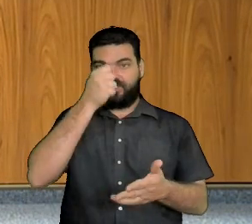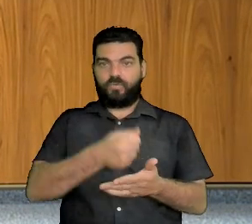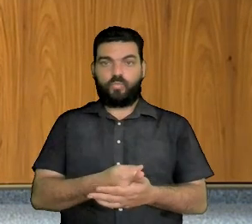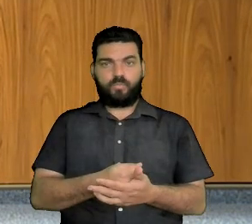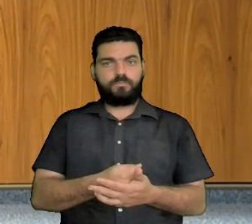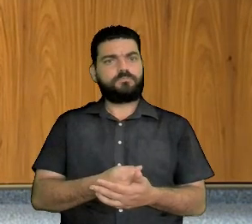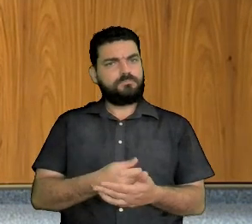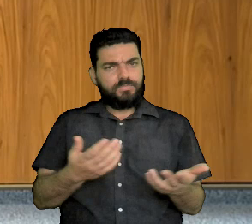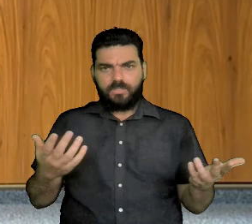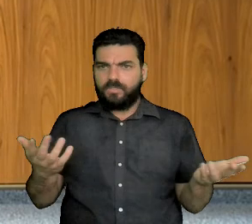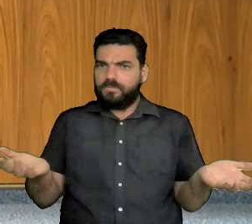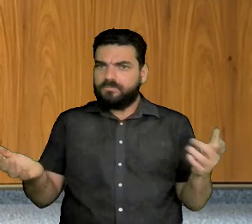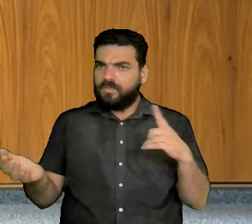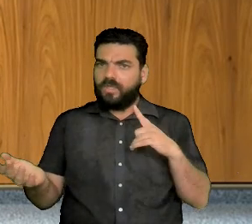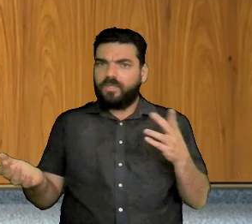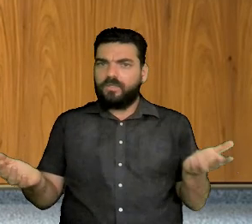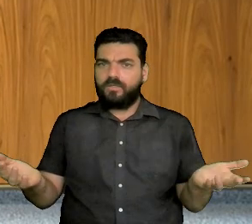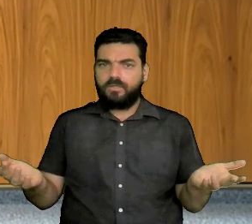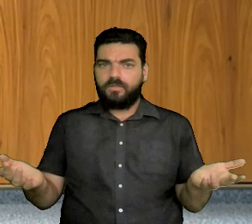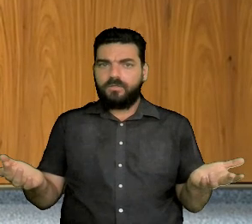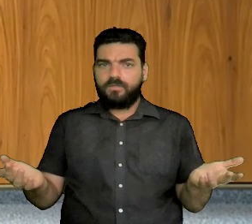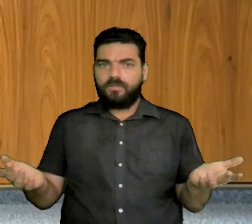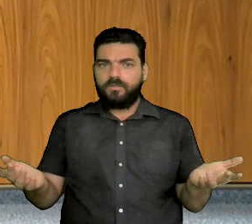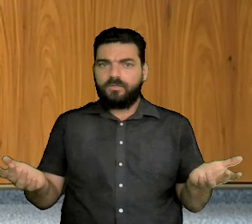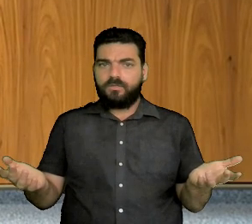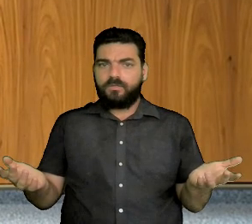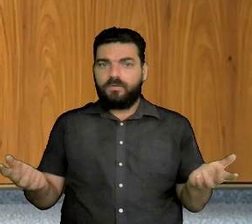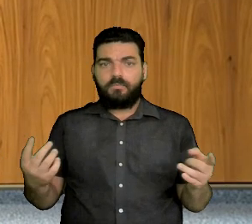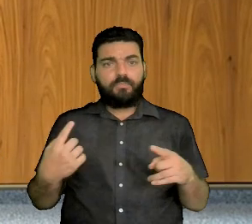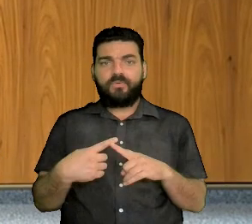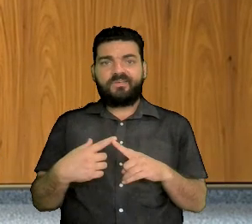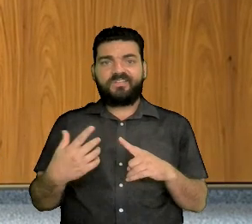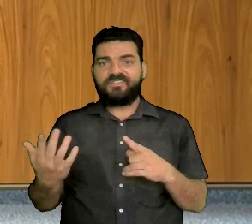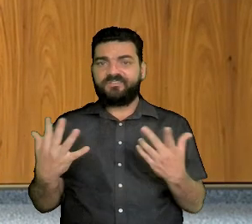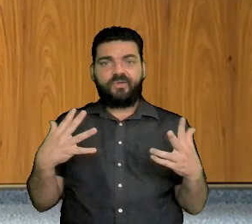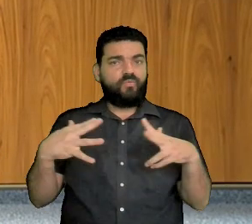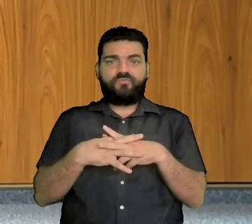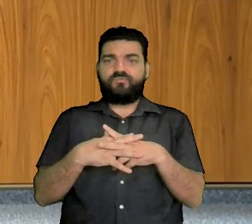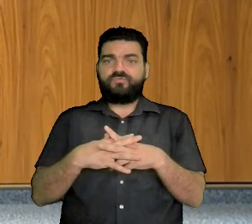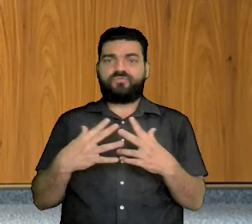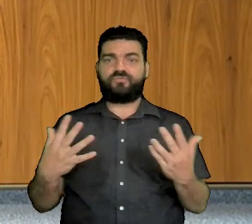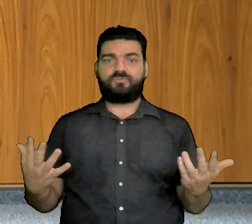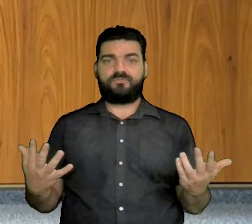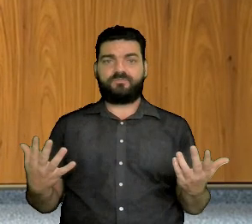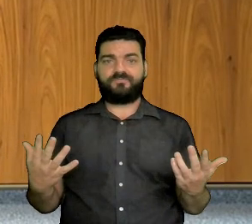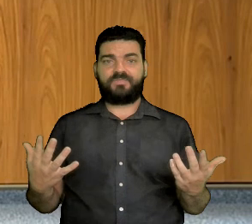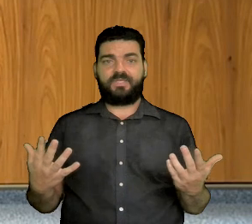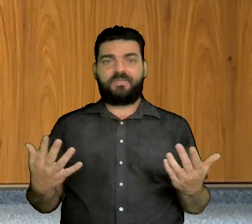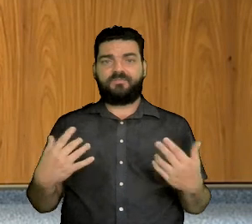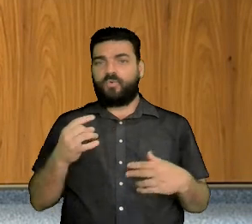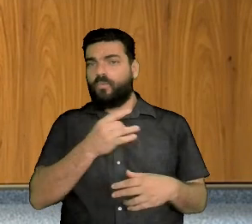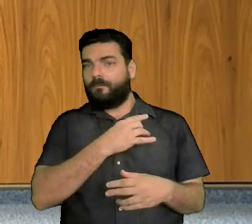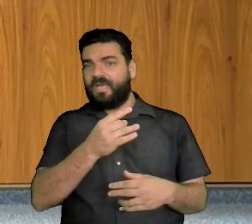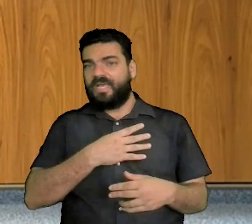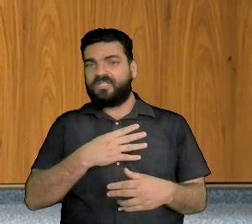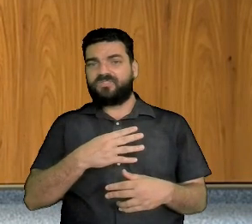administração, os administradores, os gestores, têm medo de decidir. E não tira a razão deles, porque